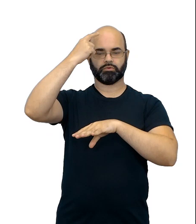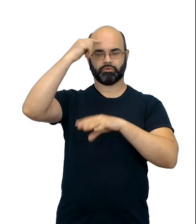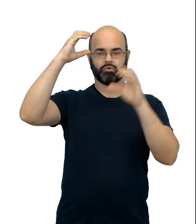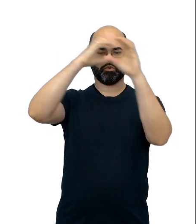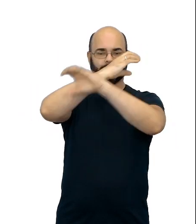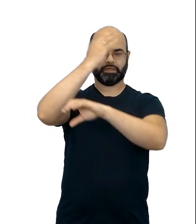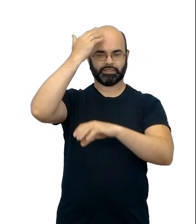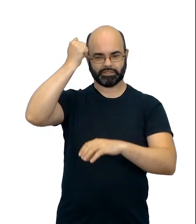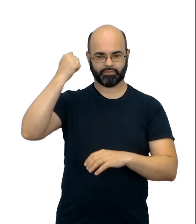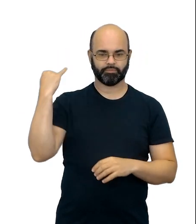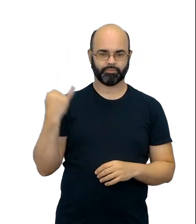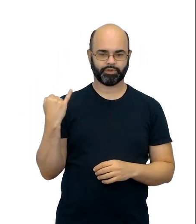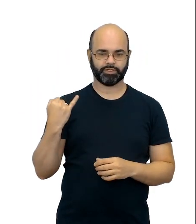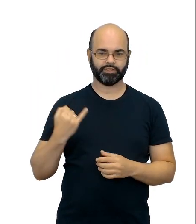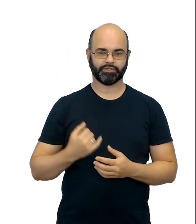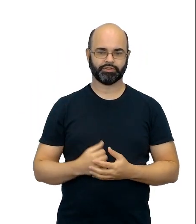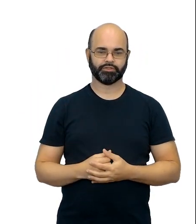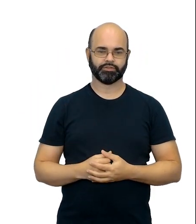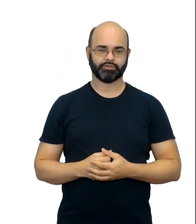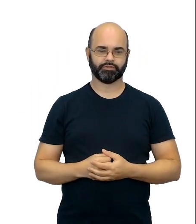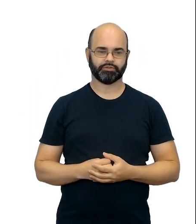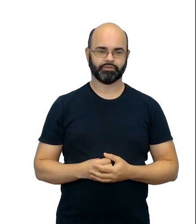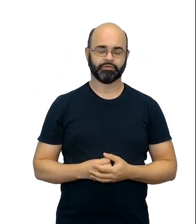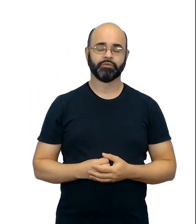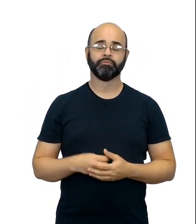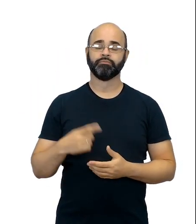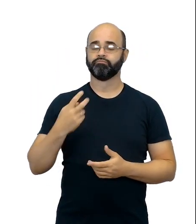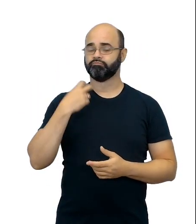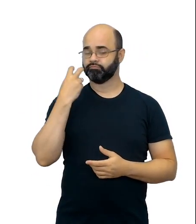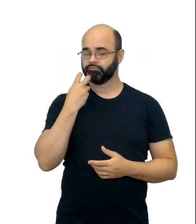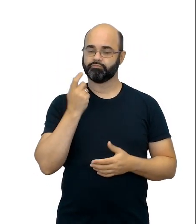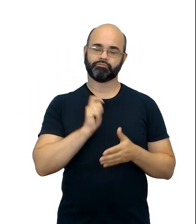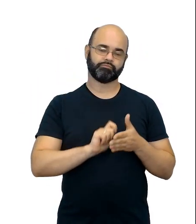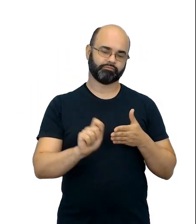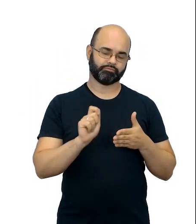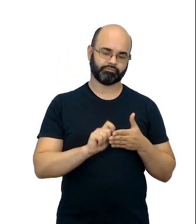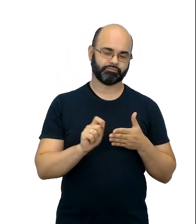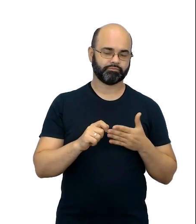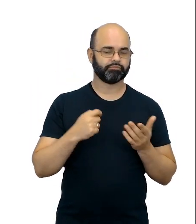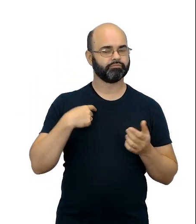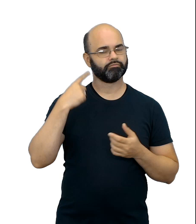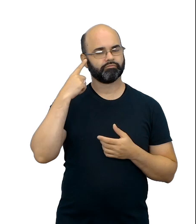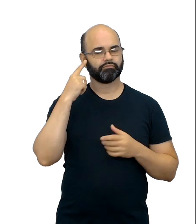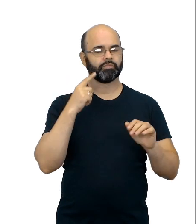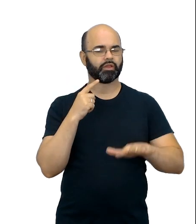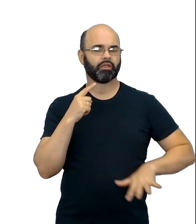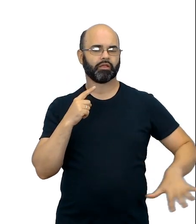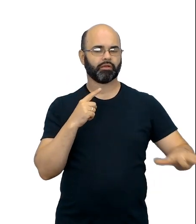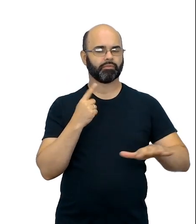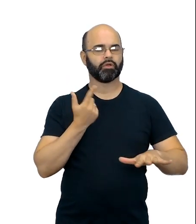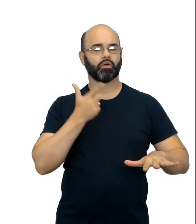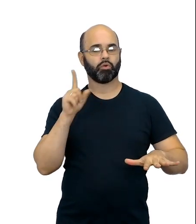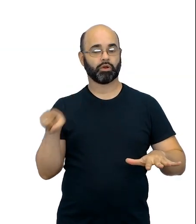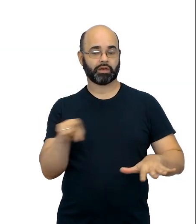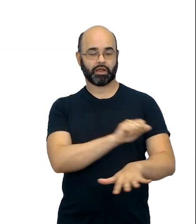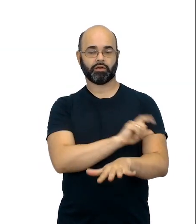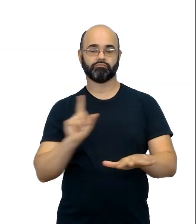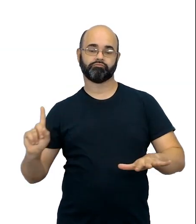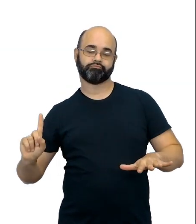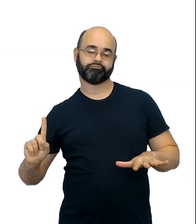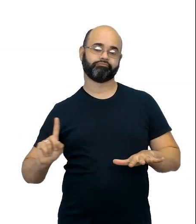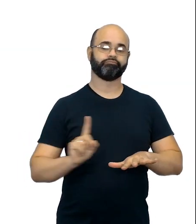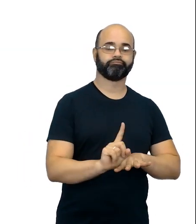a uma questão da oralidade, da escrita, eu posso imaginá-lo também em outros ambientes, e aí é o